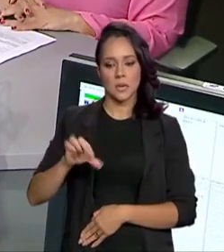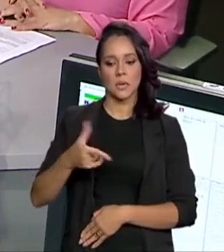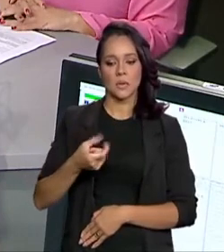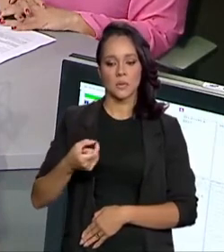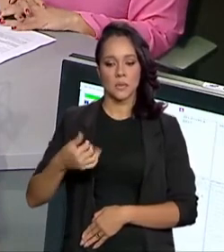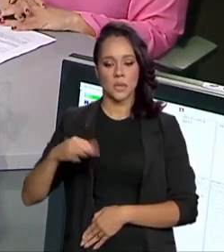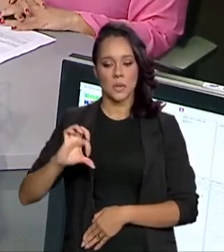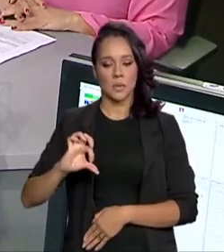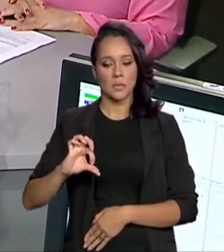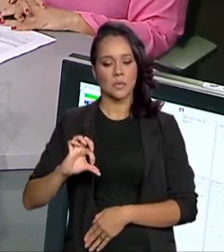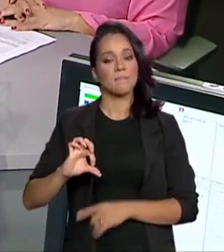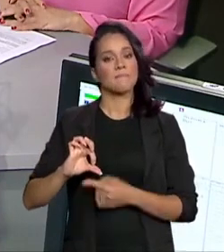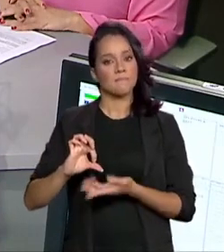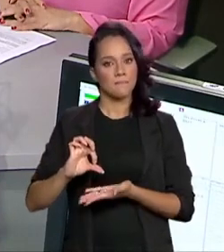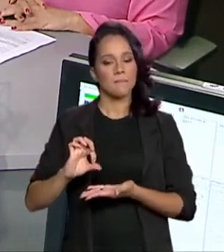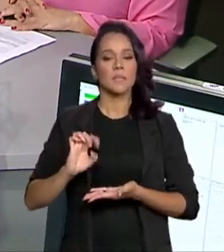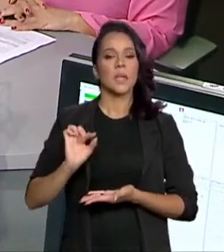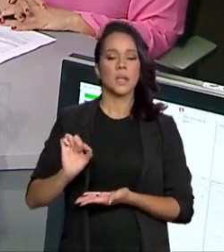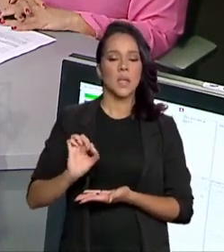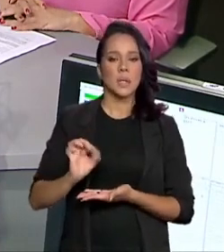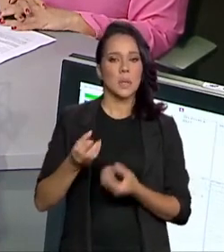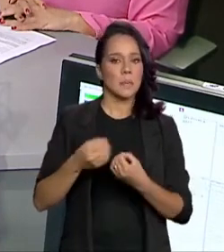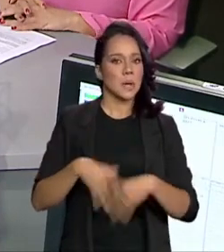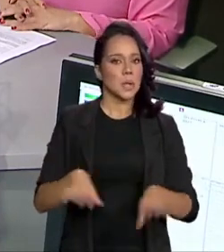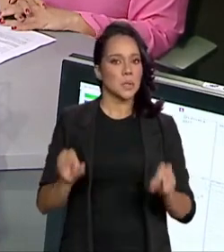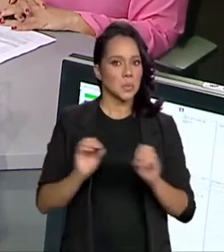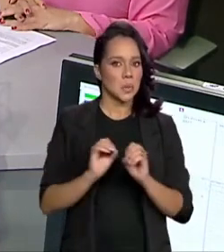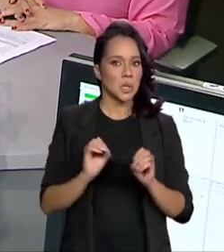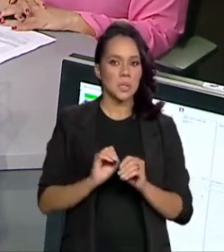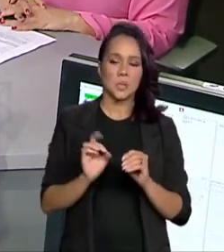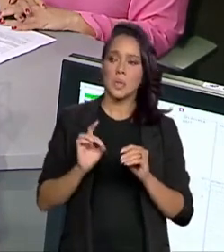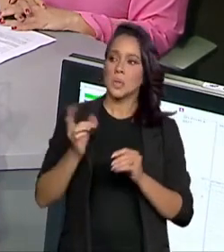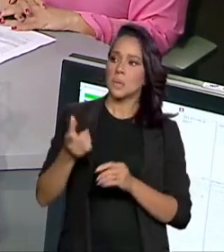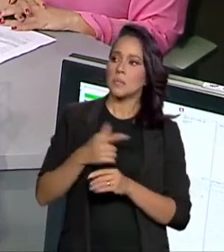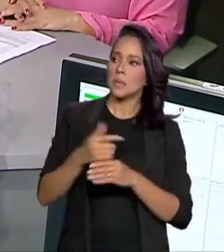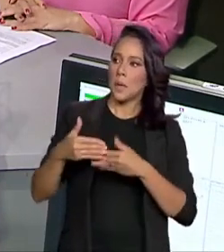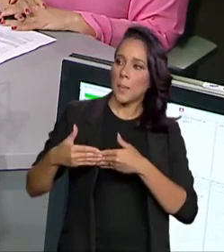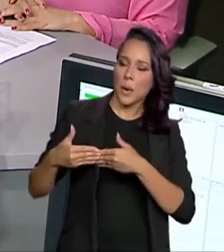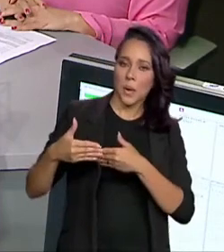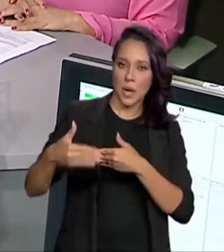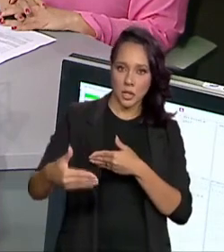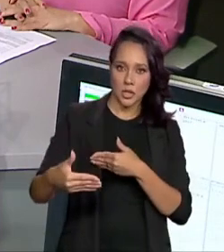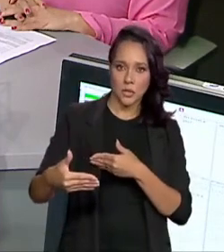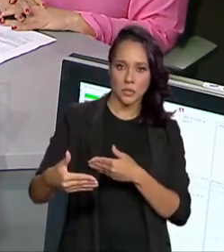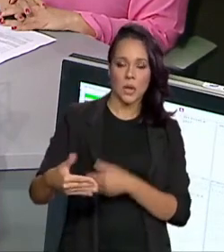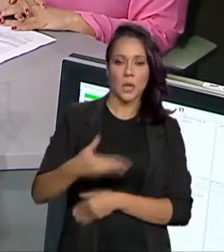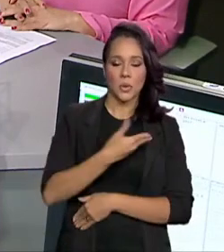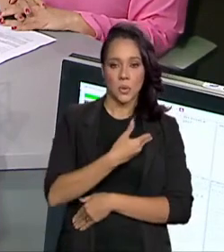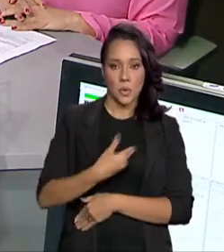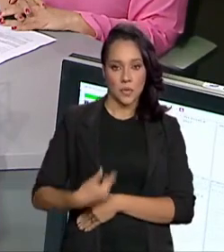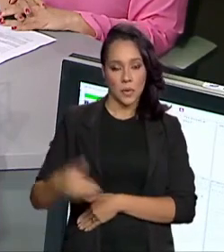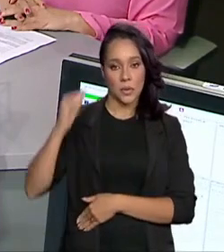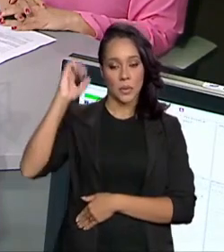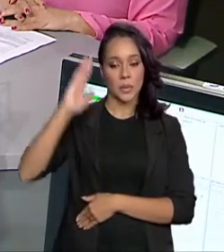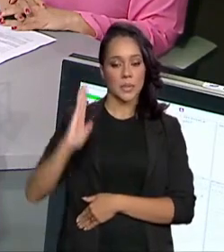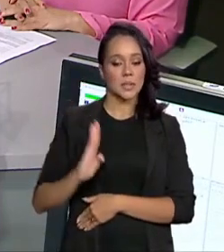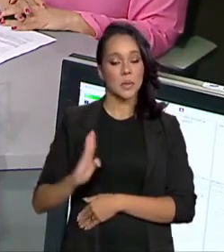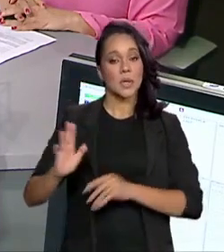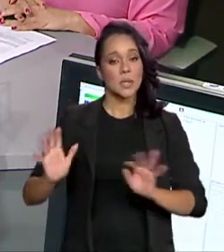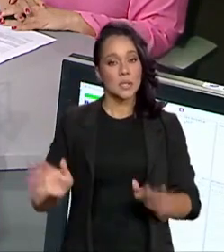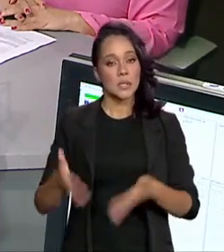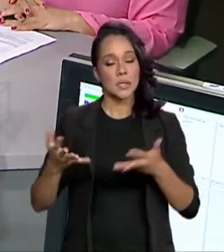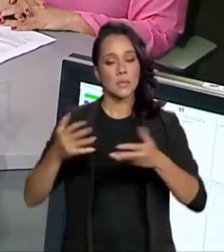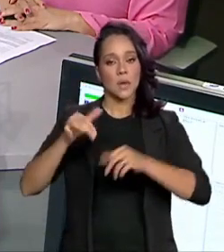19. Dessa forma, sem prejuízo da inquestionável prerrogativa do governo brasileiro de